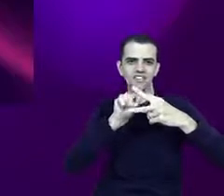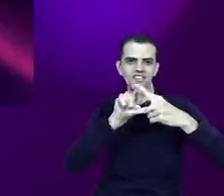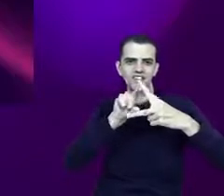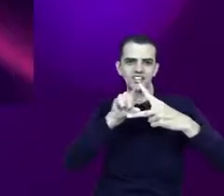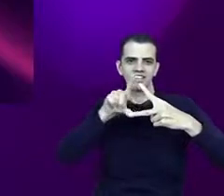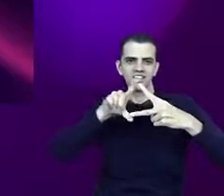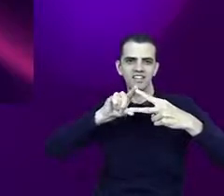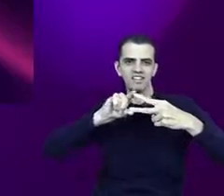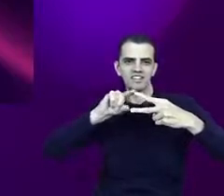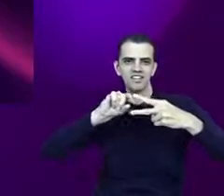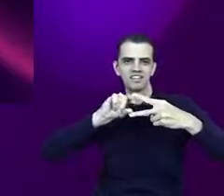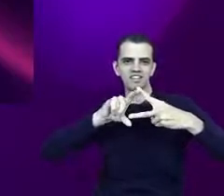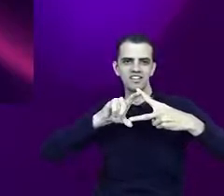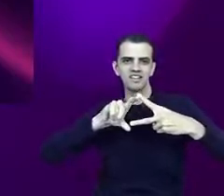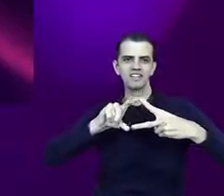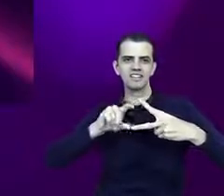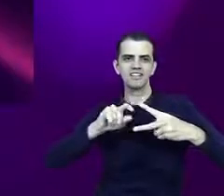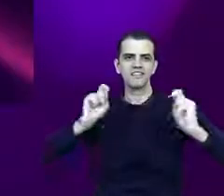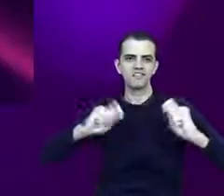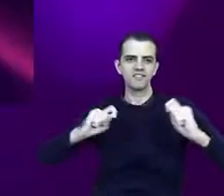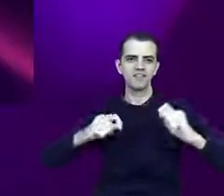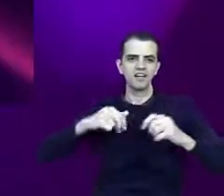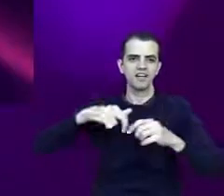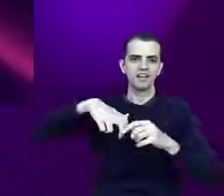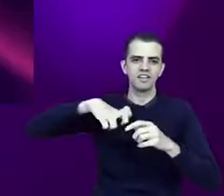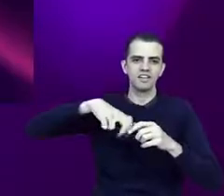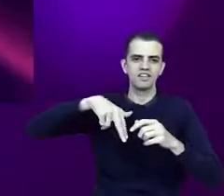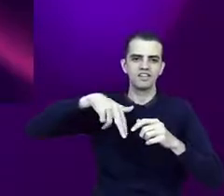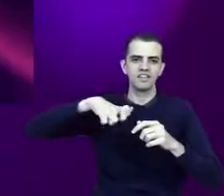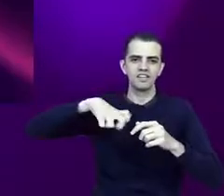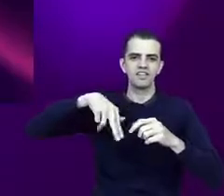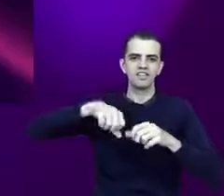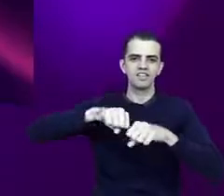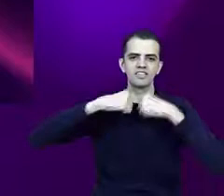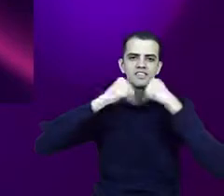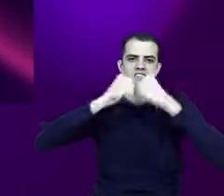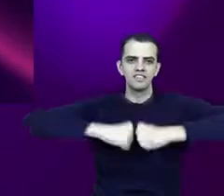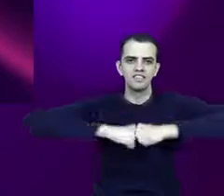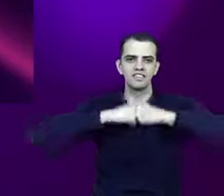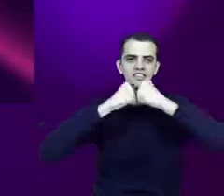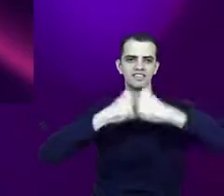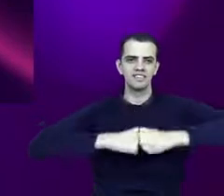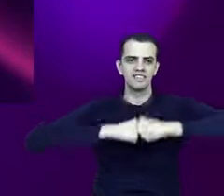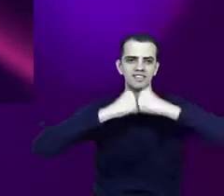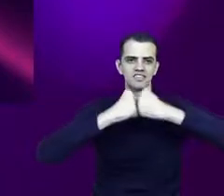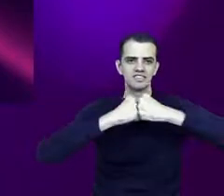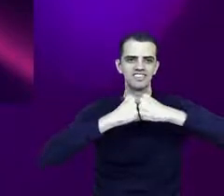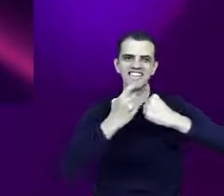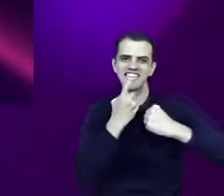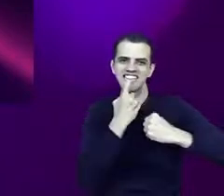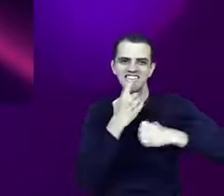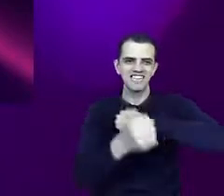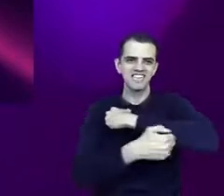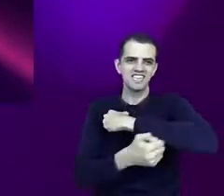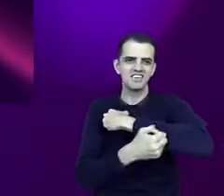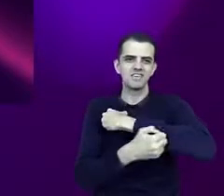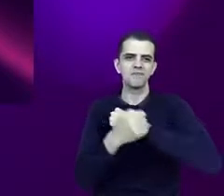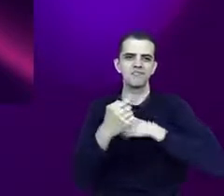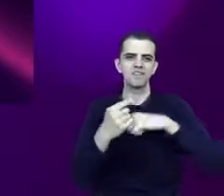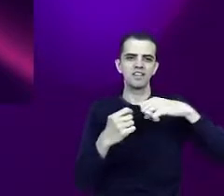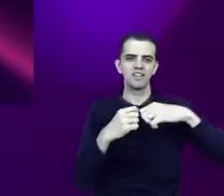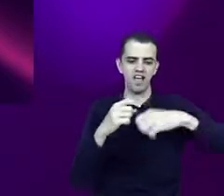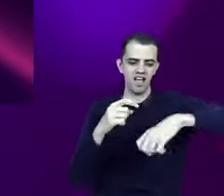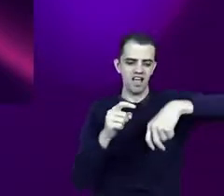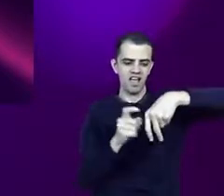gente reproduza esse movimento de associação do quadril com a coluna. Em muitas situações,